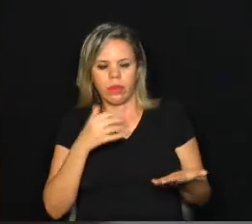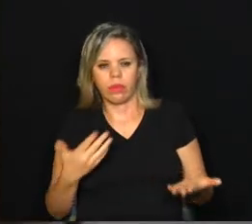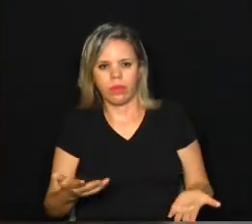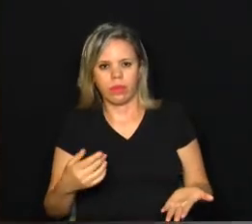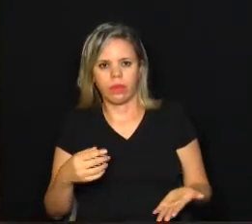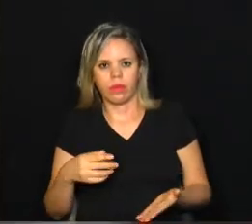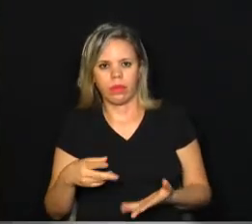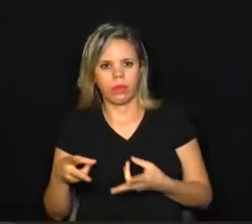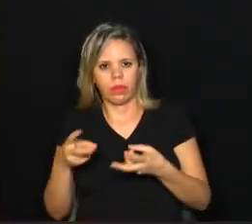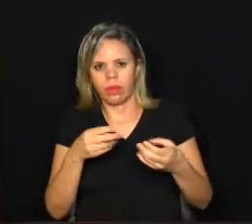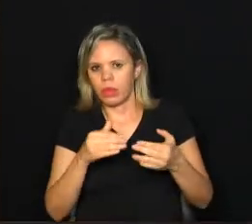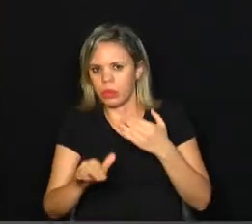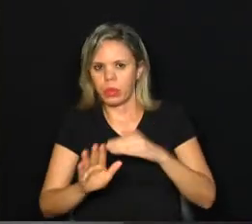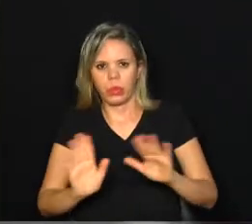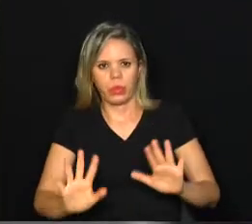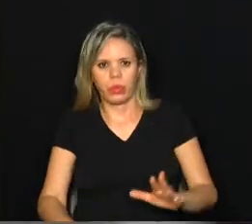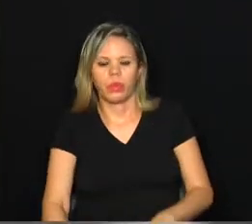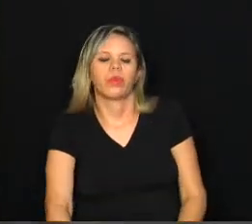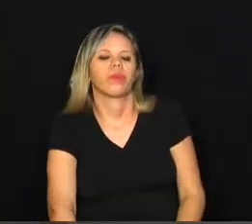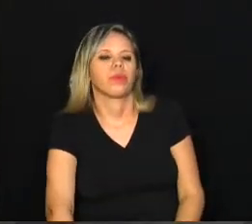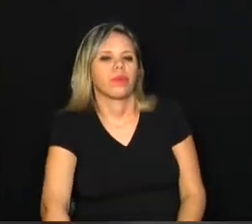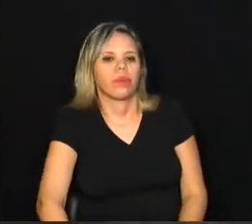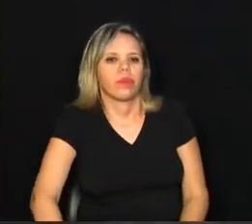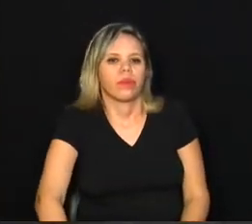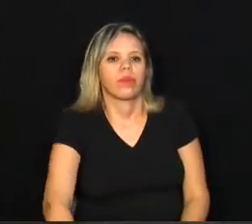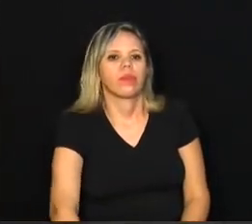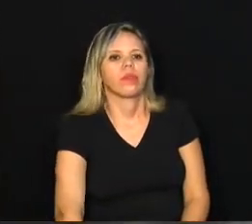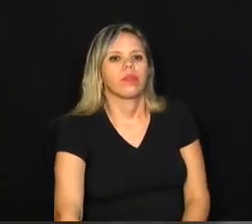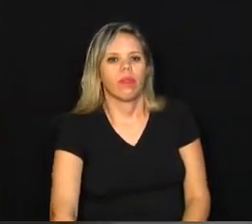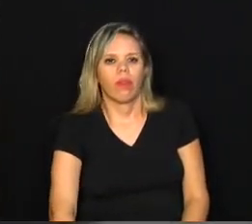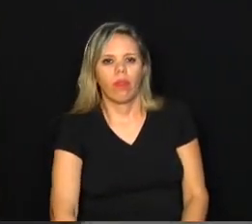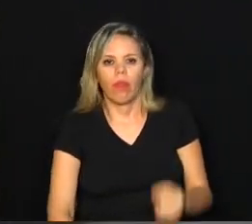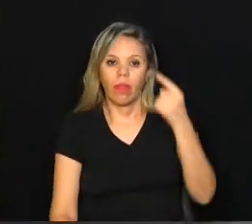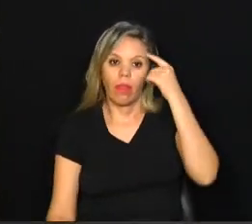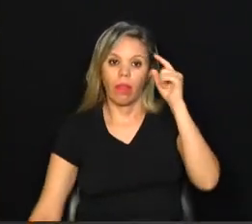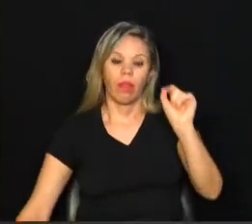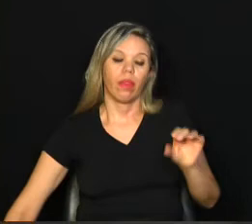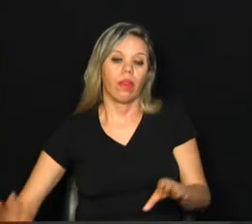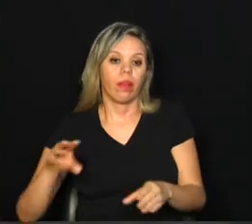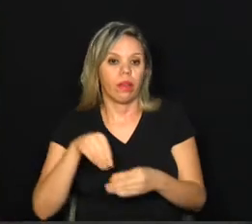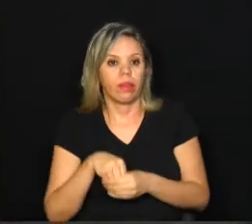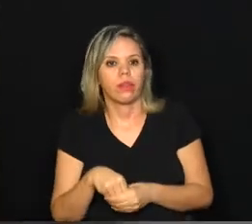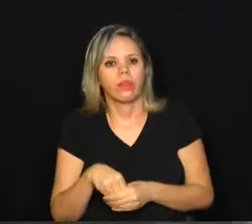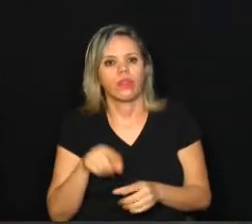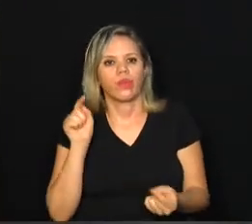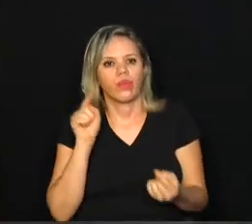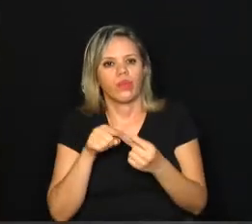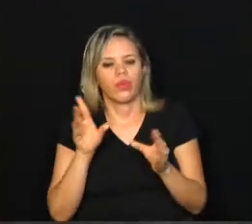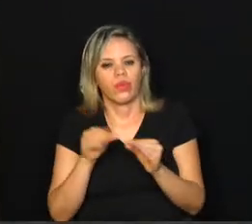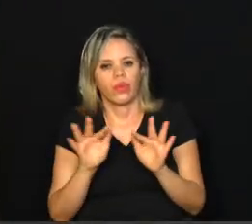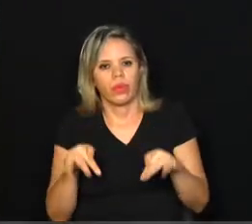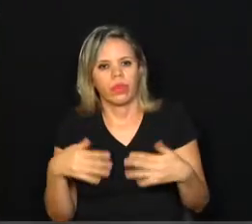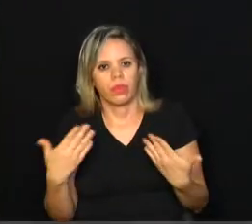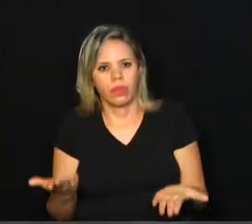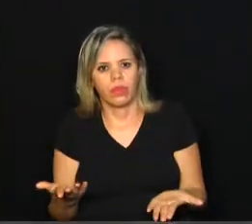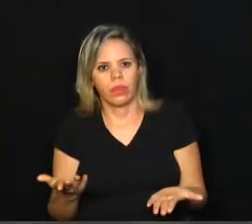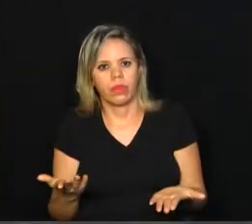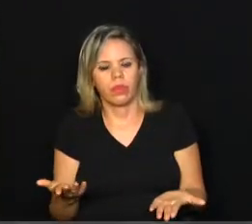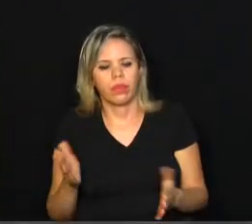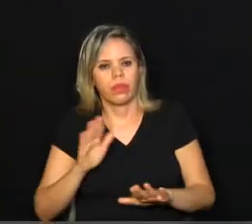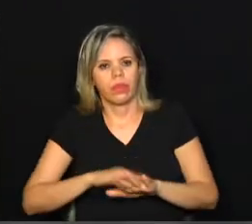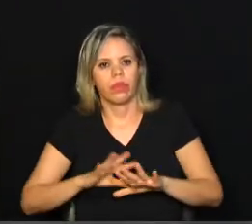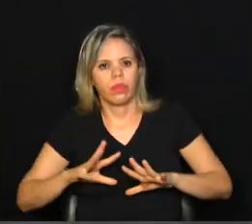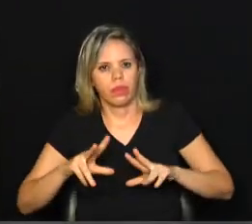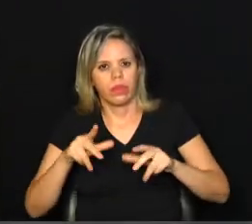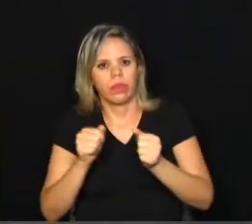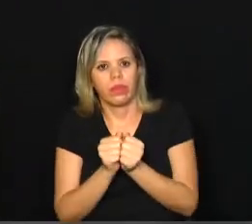nota, não é concordar com tudo, e sim ter a ideia de que dentro do seu objetivo final, dentro desse pano de fundo,